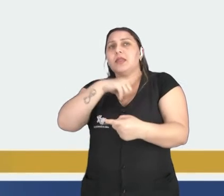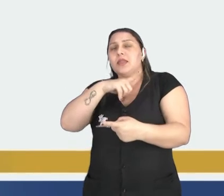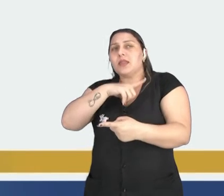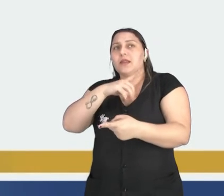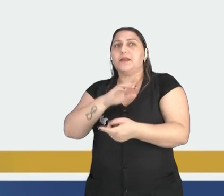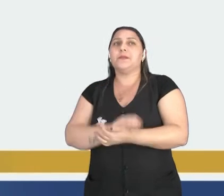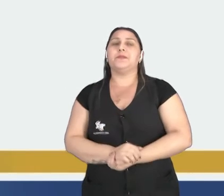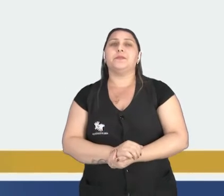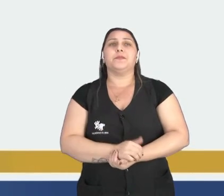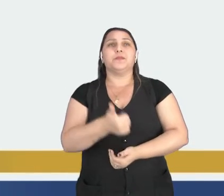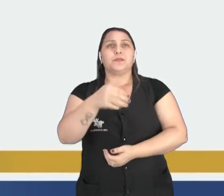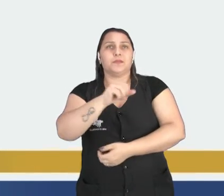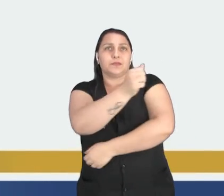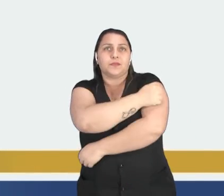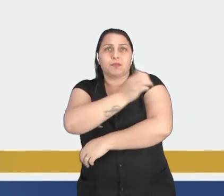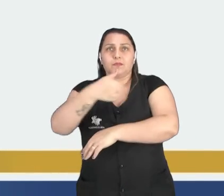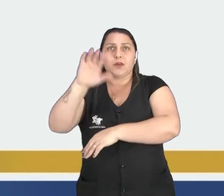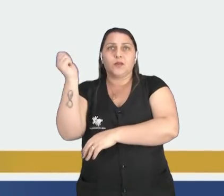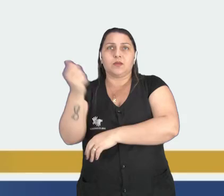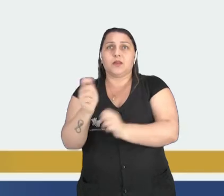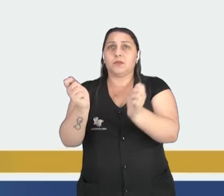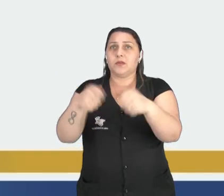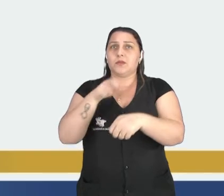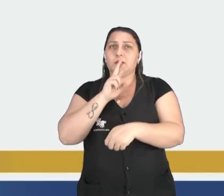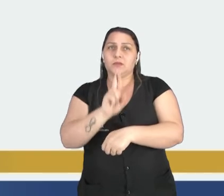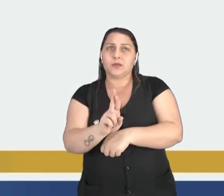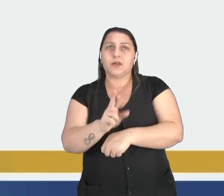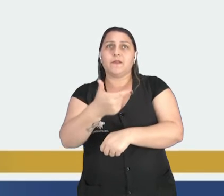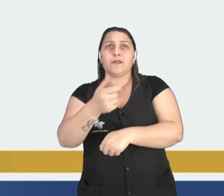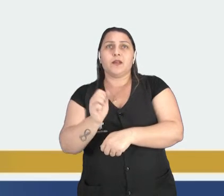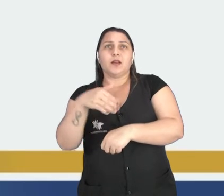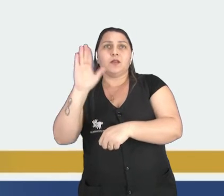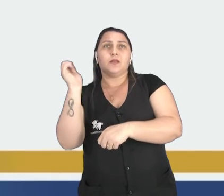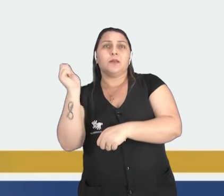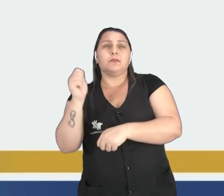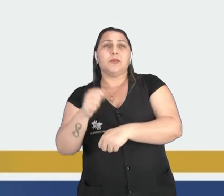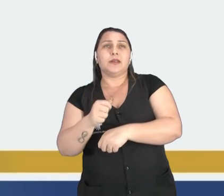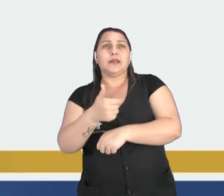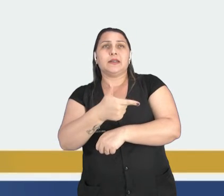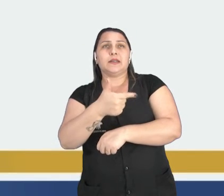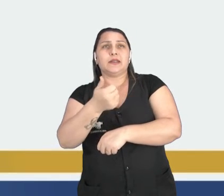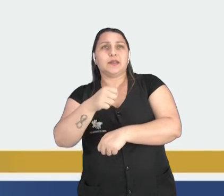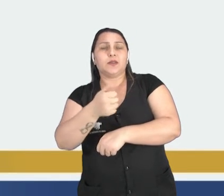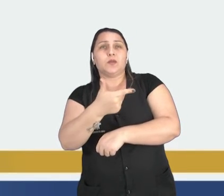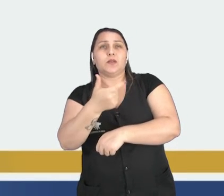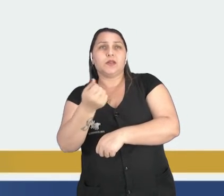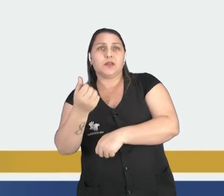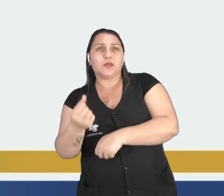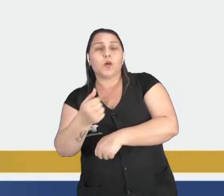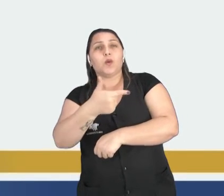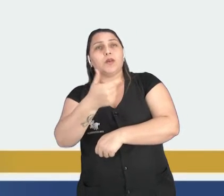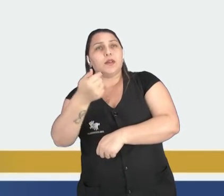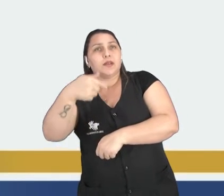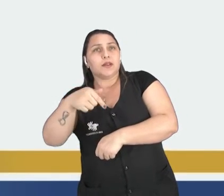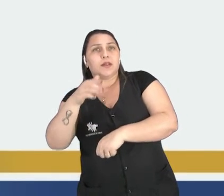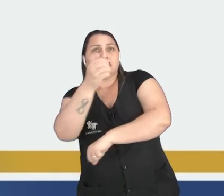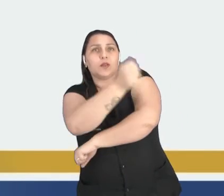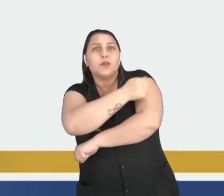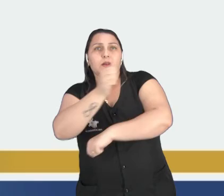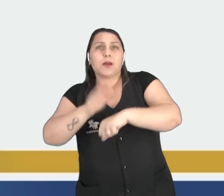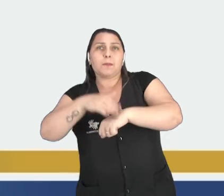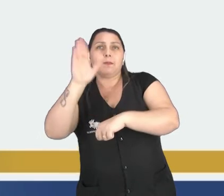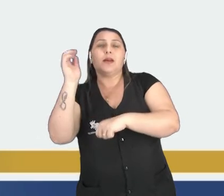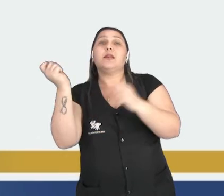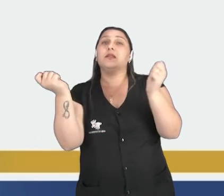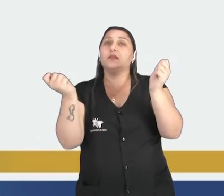aqui, ó, 10 alunos a mais que as possíveis respostas, 20 alunos a mais, 119, 260 ou 270 alunos a mais